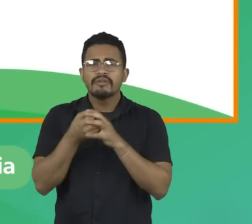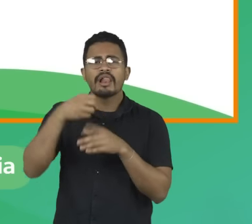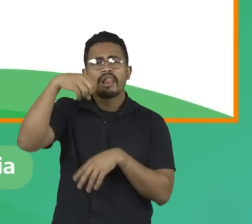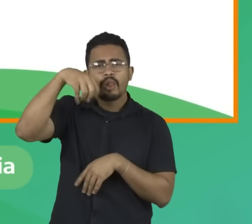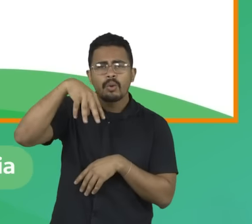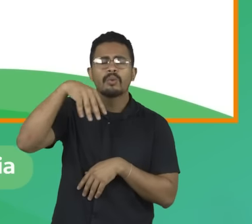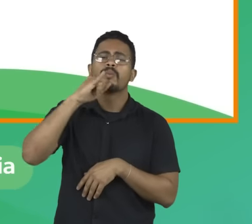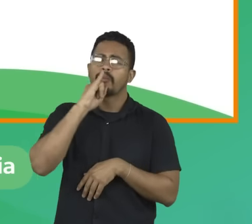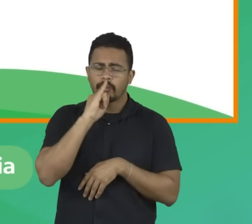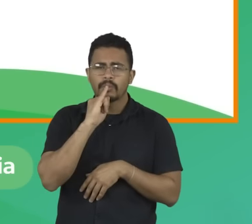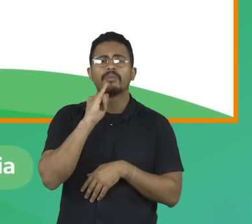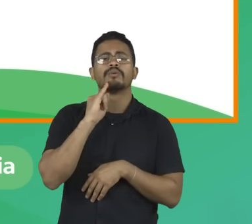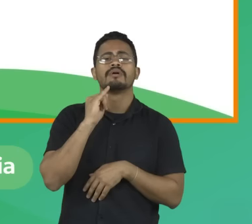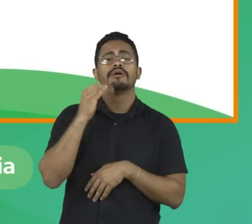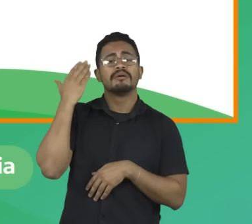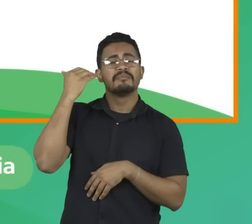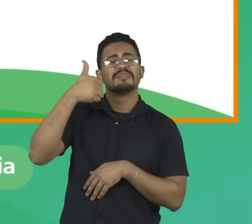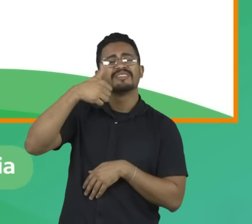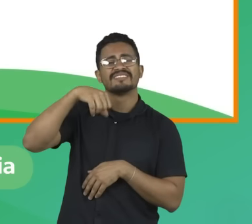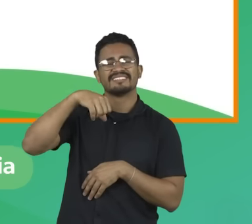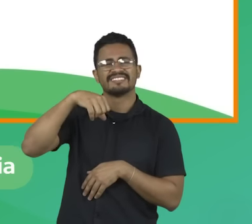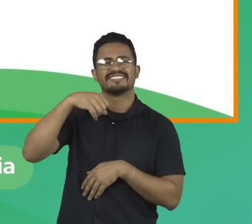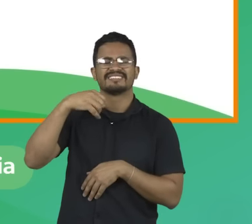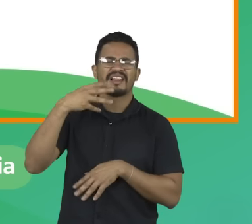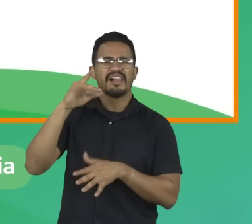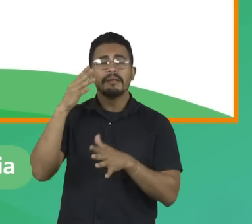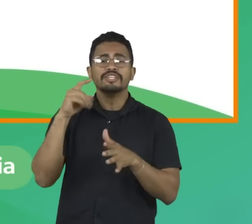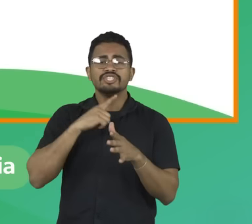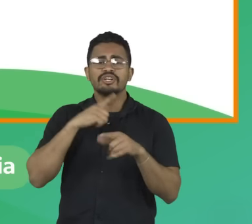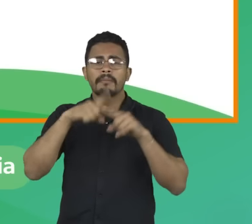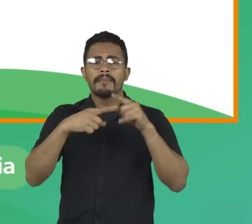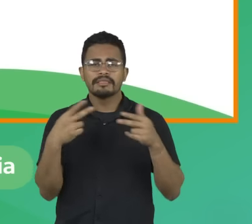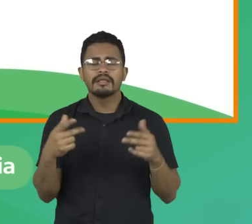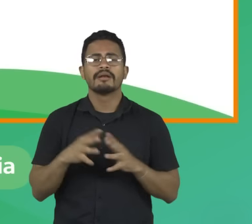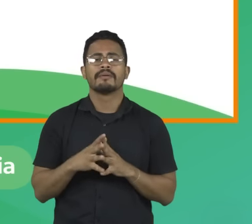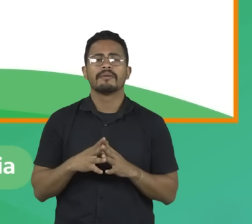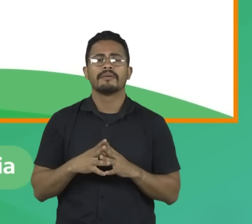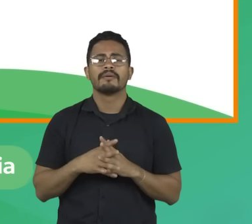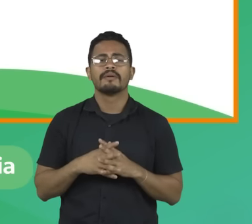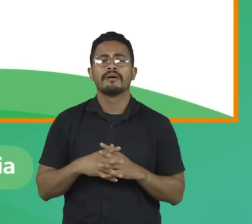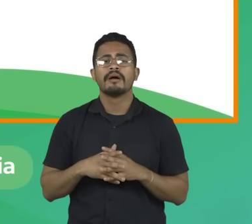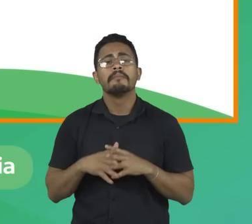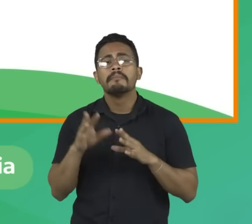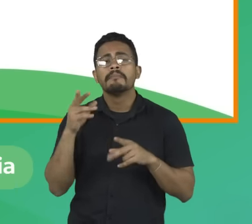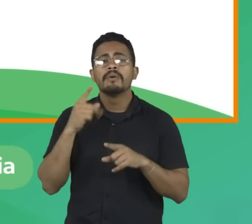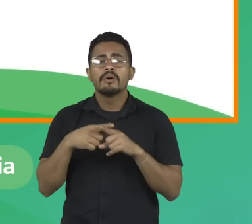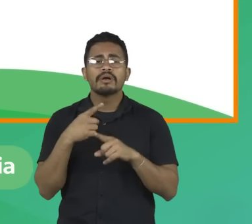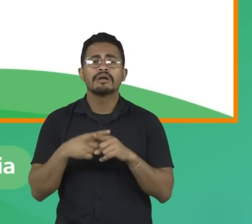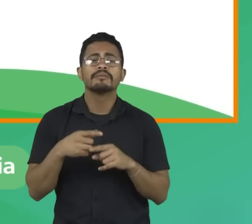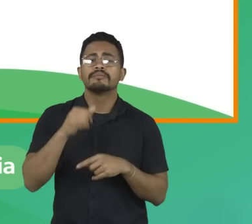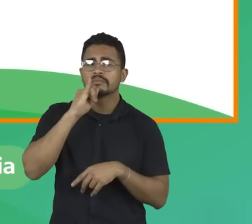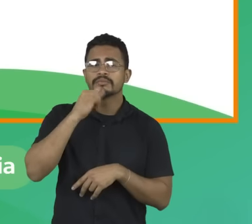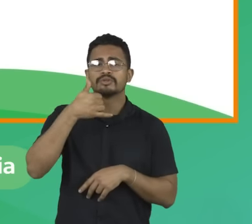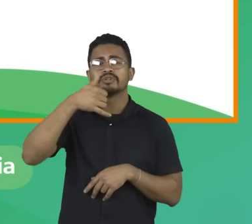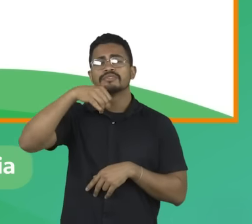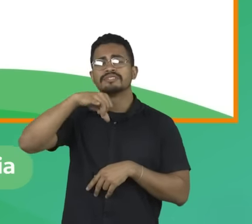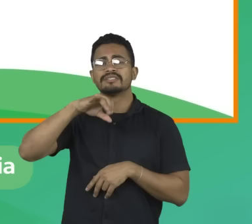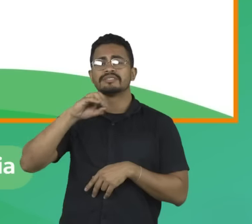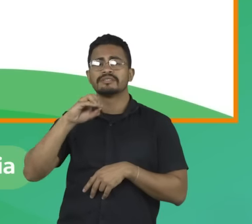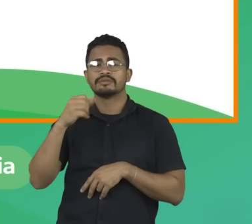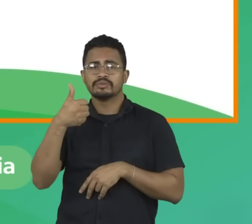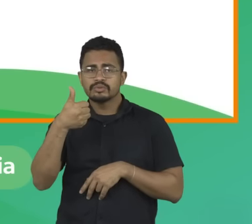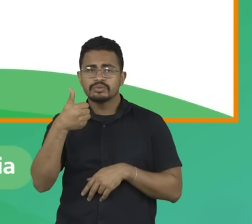exemplo dado, que desde 1901 produzem esse material. E por que essas lâmpadas produzidas desde 1901 têm a